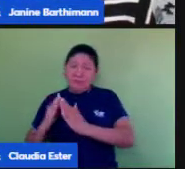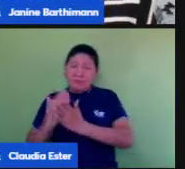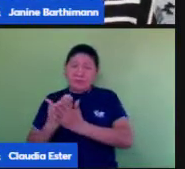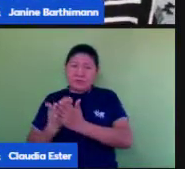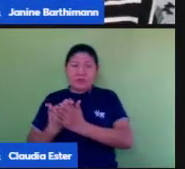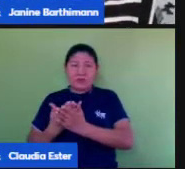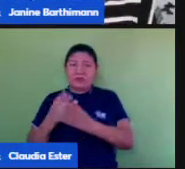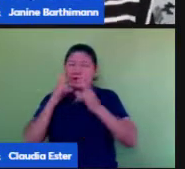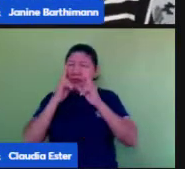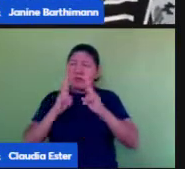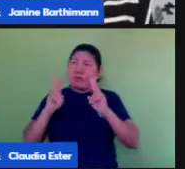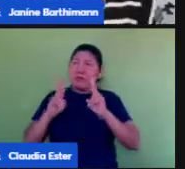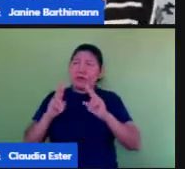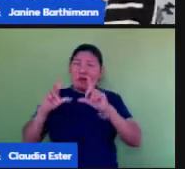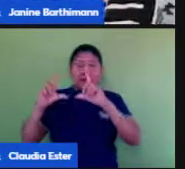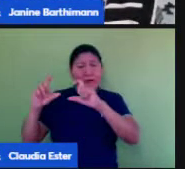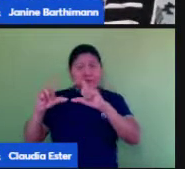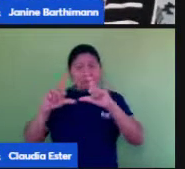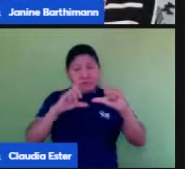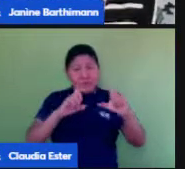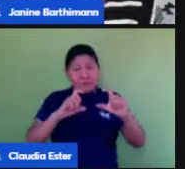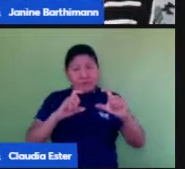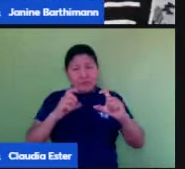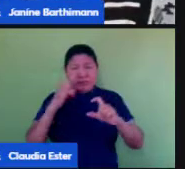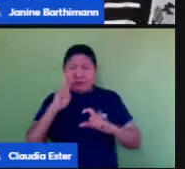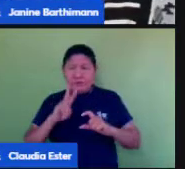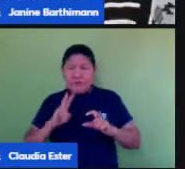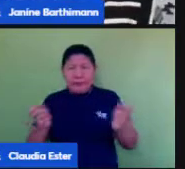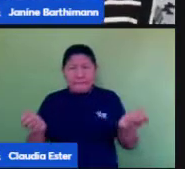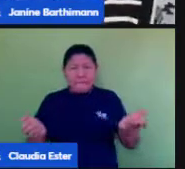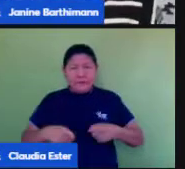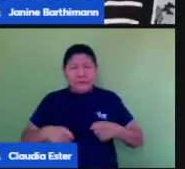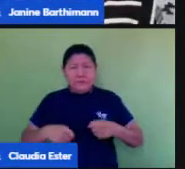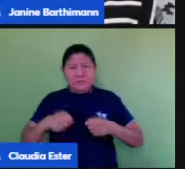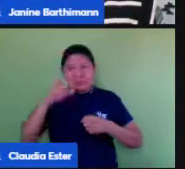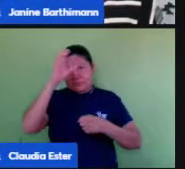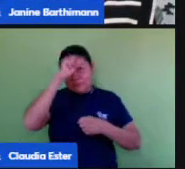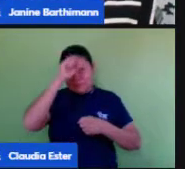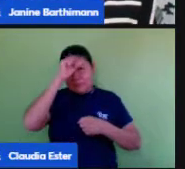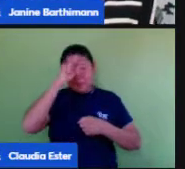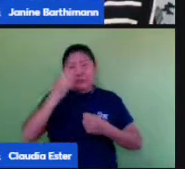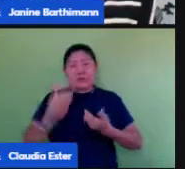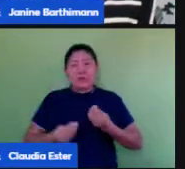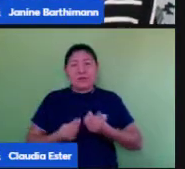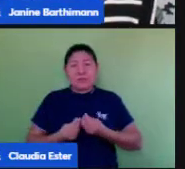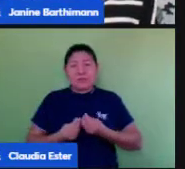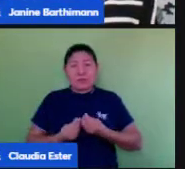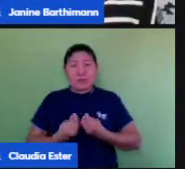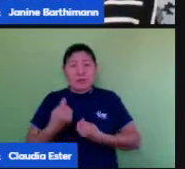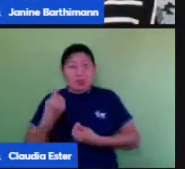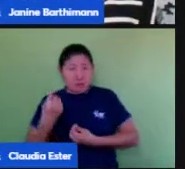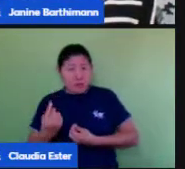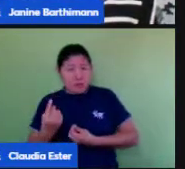podemos partir duas possibilidades de aprendizagem. Aquele aluno